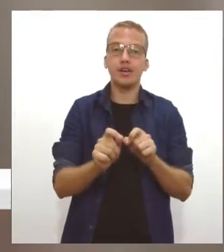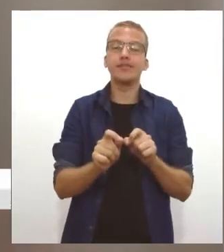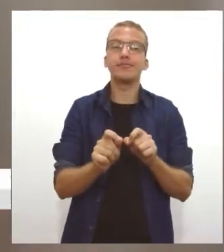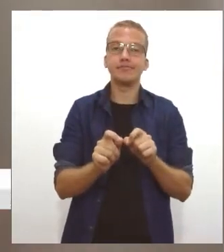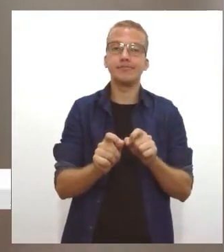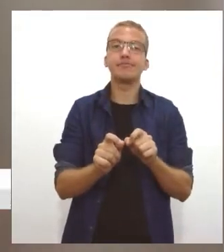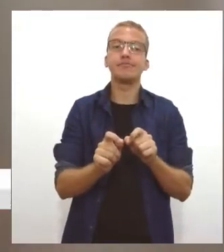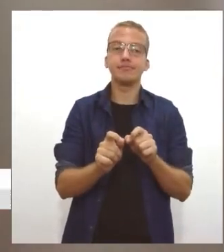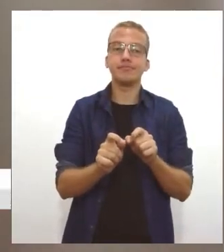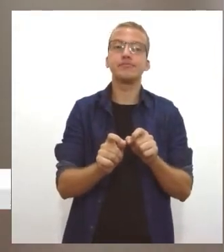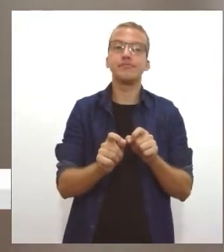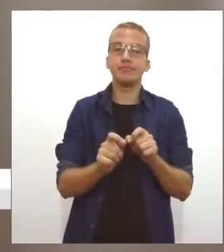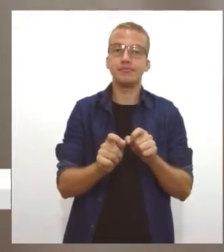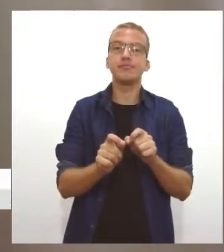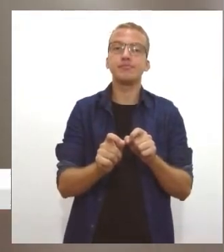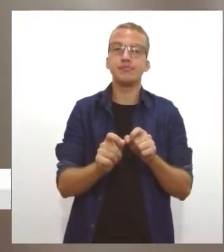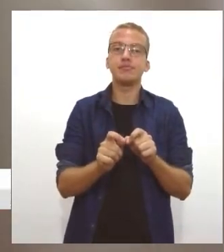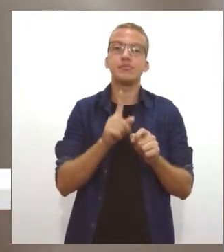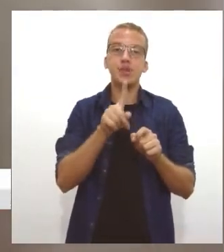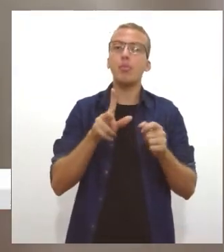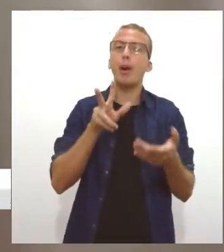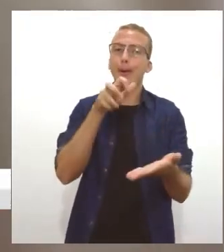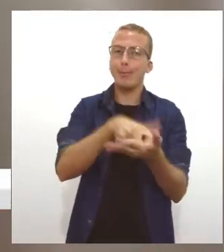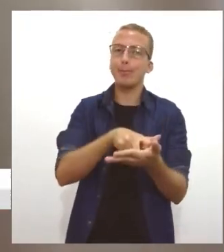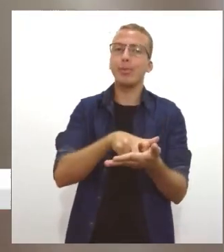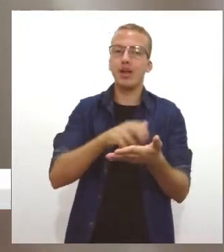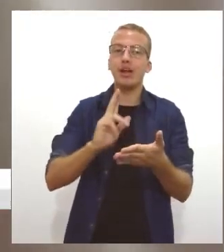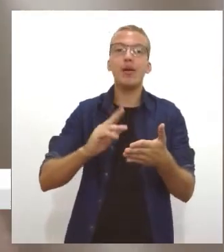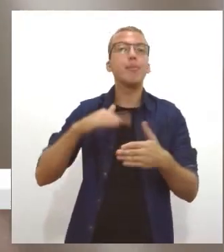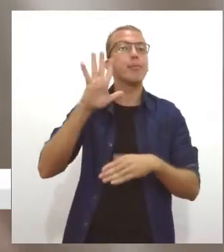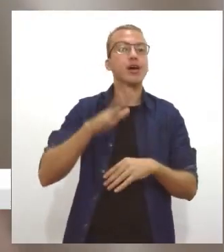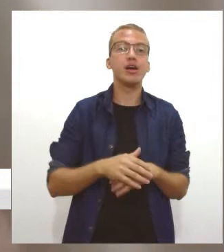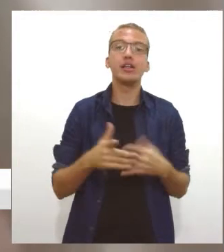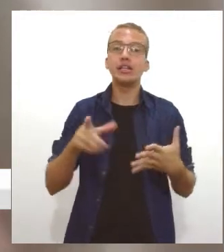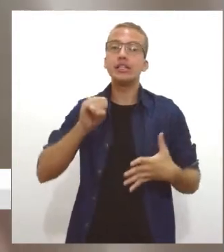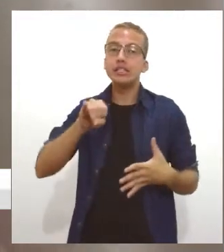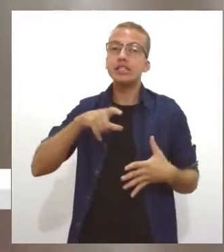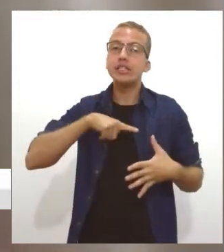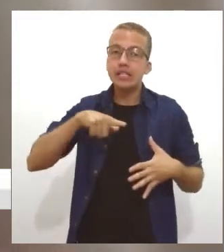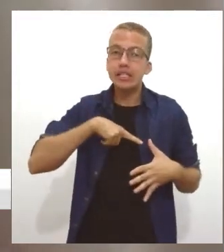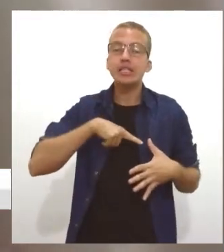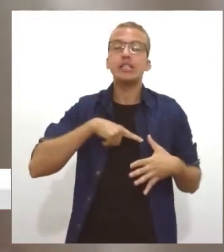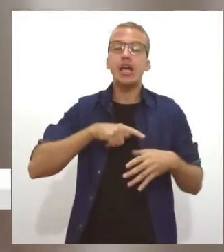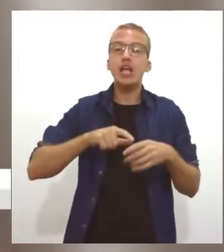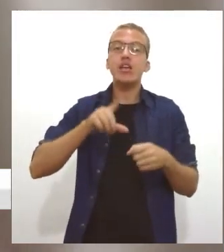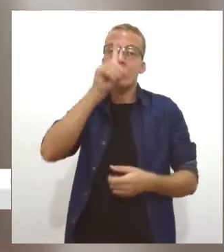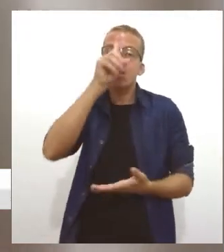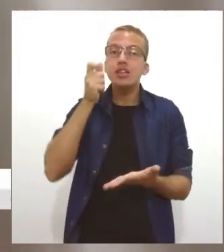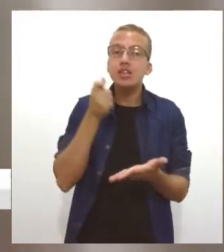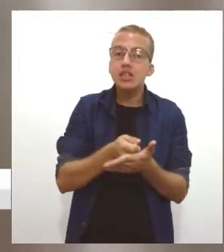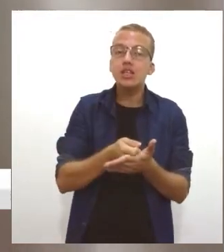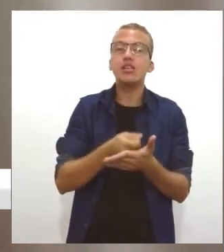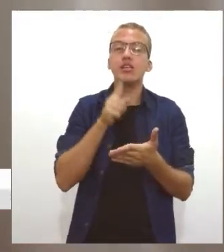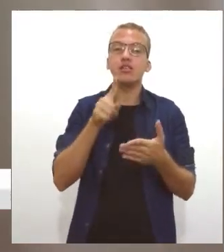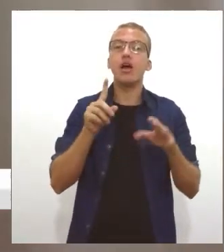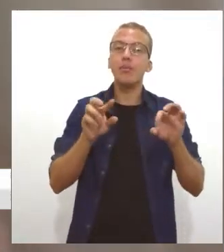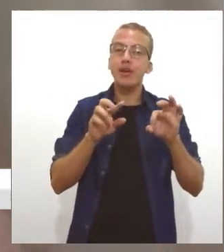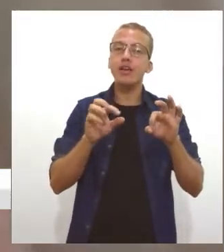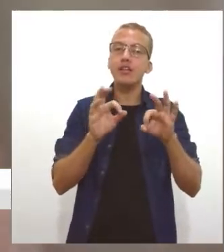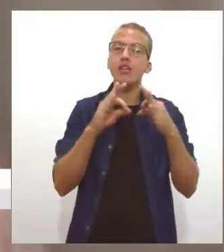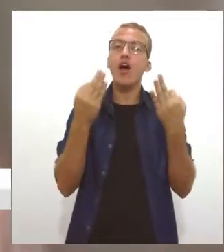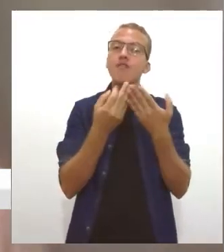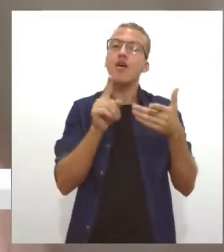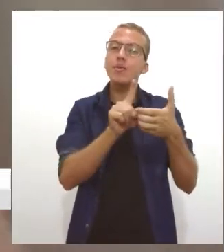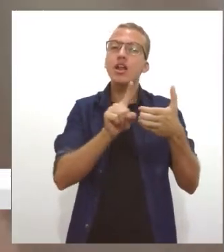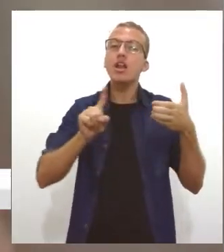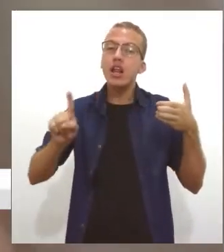também a responsabilização penal. Porque quando existe uma medida protetiva para o afastamento do lar do agressor, a gente